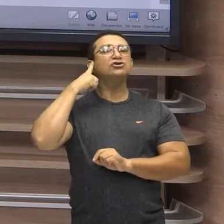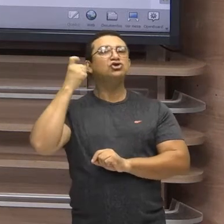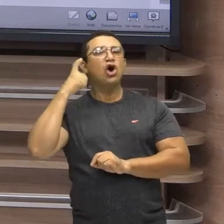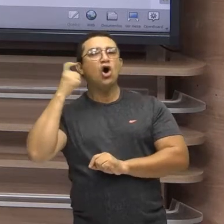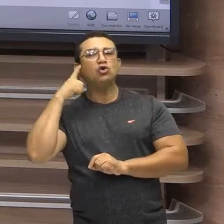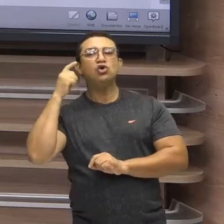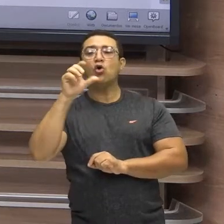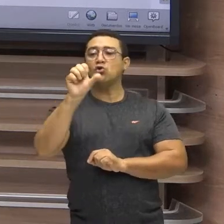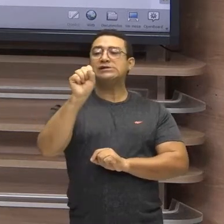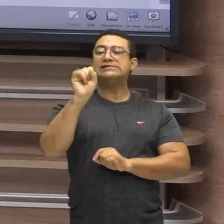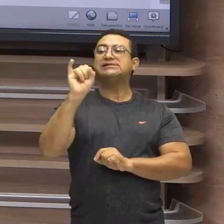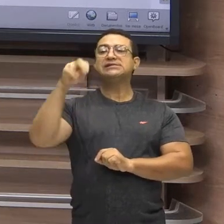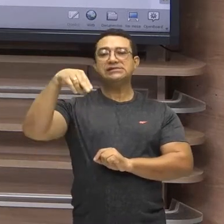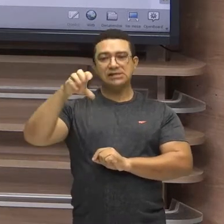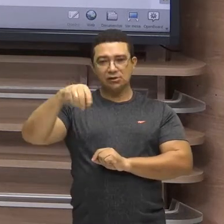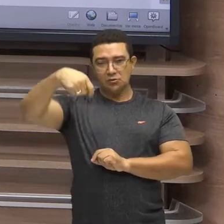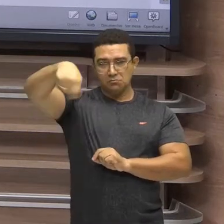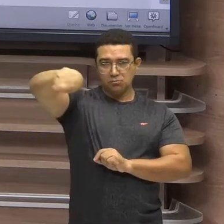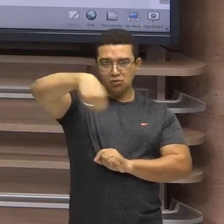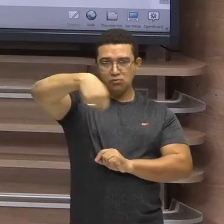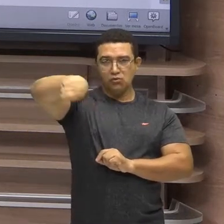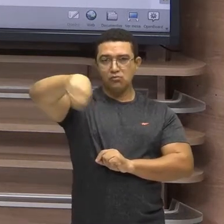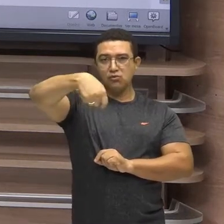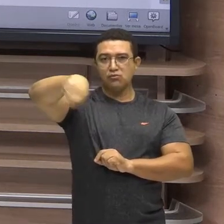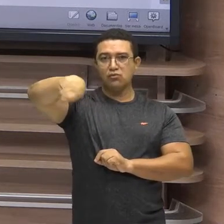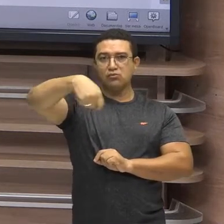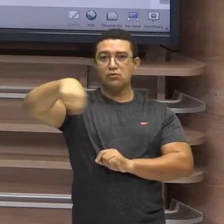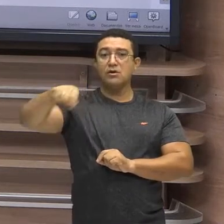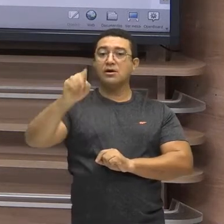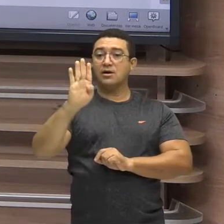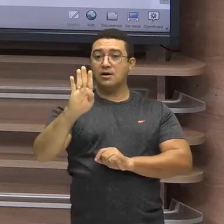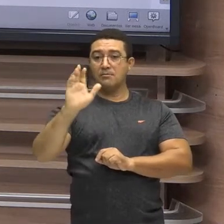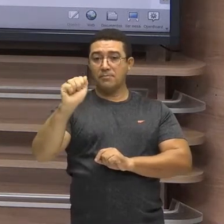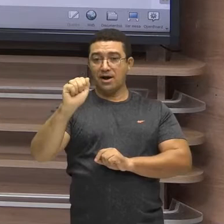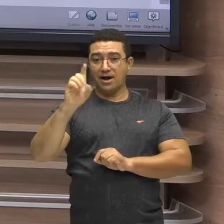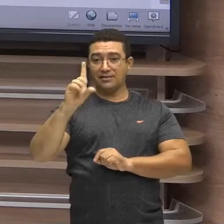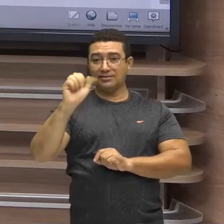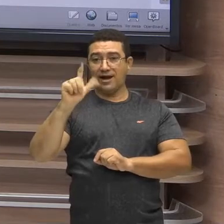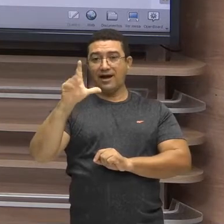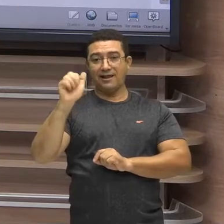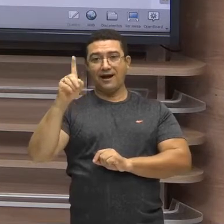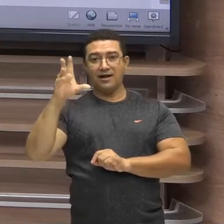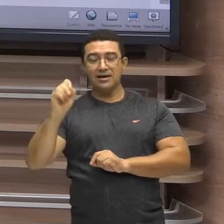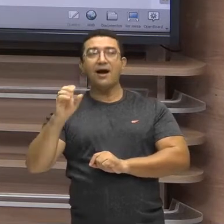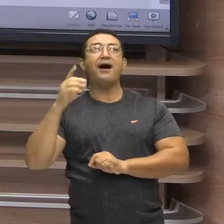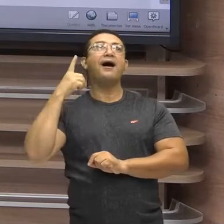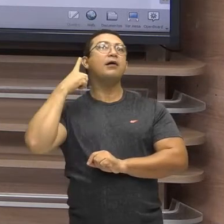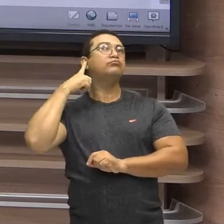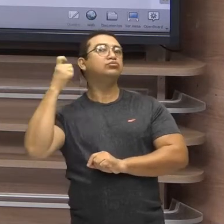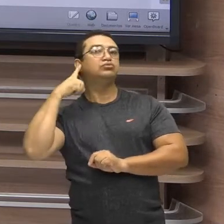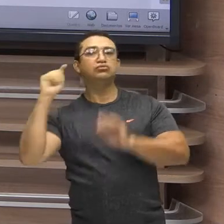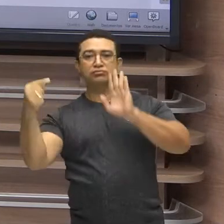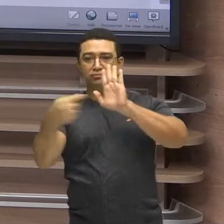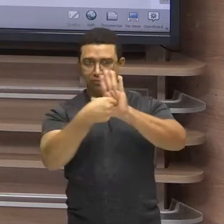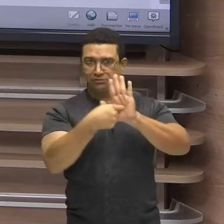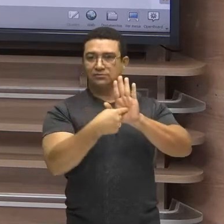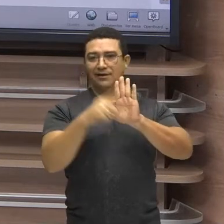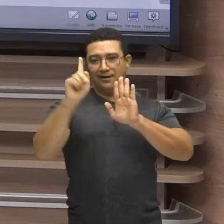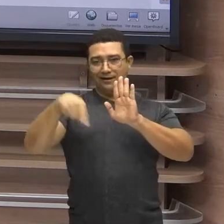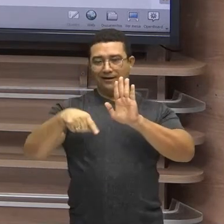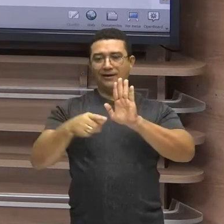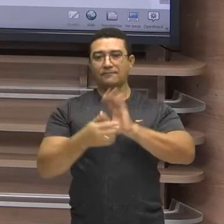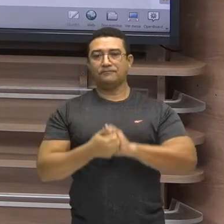você vai, né, tá lá escrito, badalada do sino. Isso é onomatopeia? Não vai ser, você não